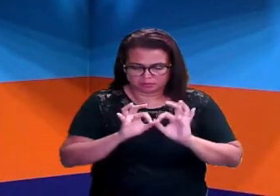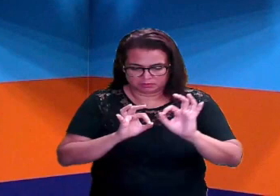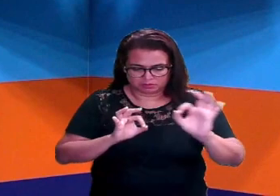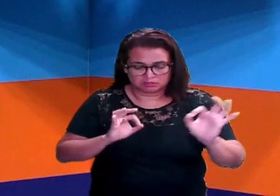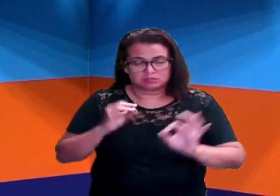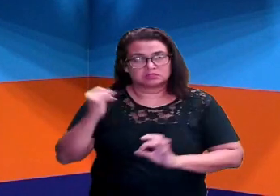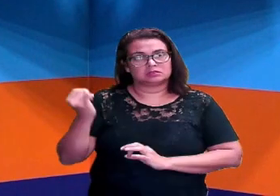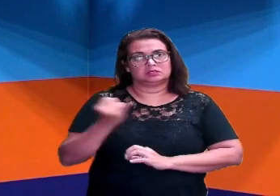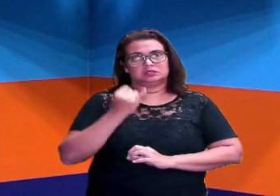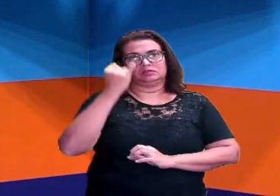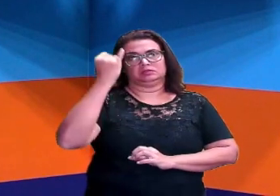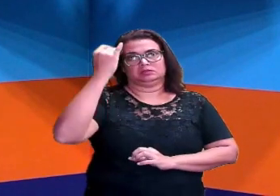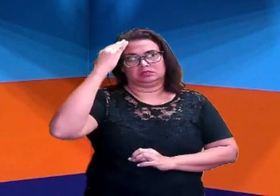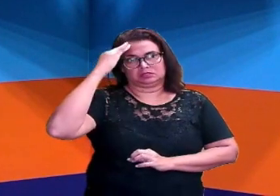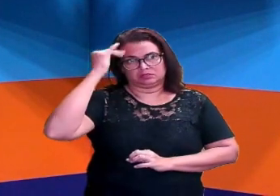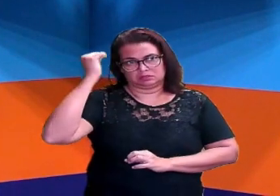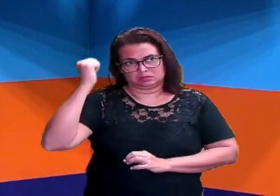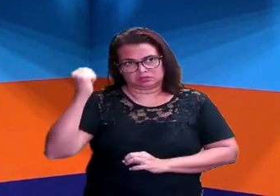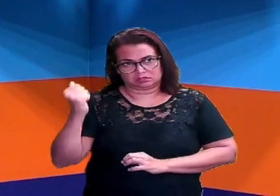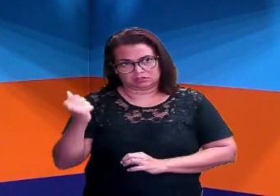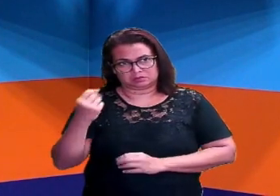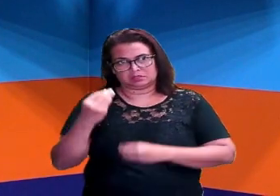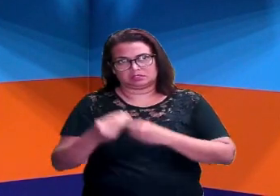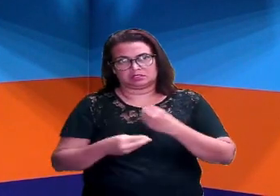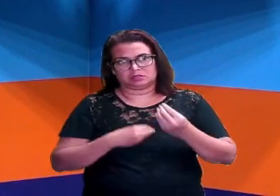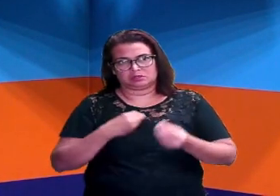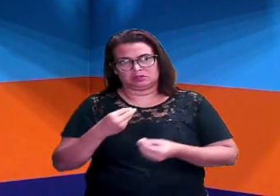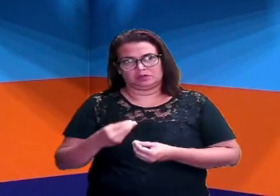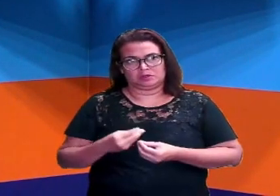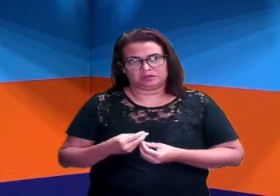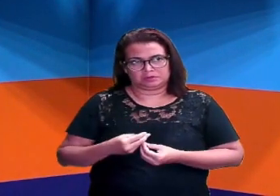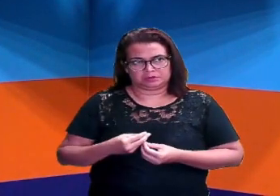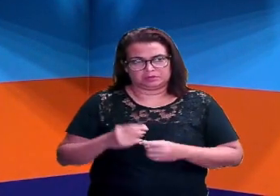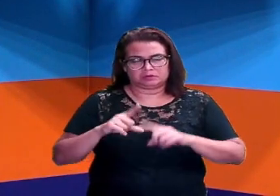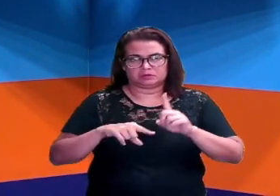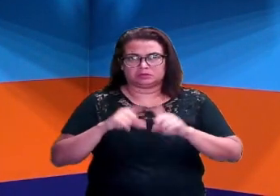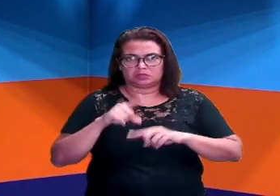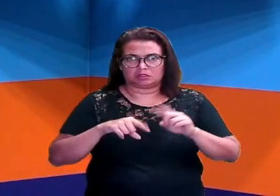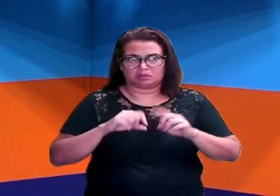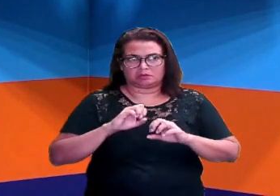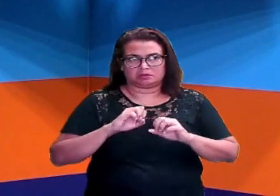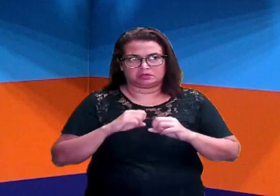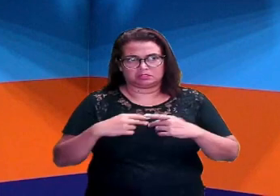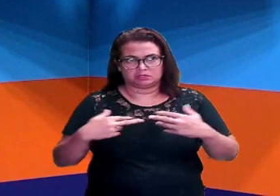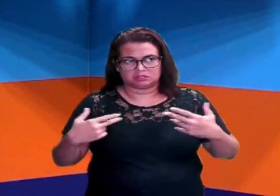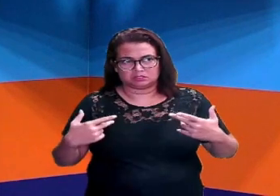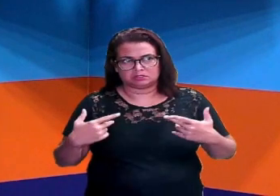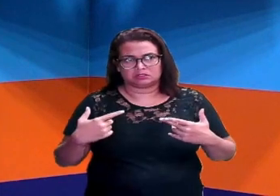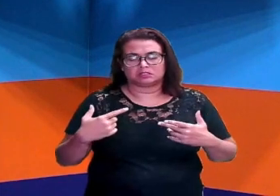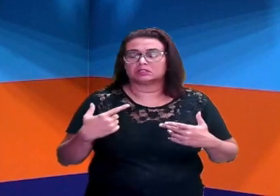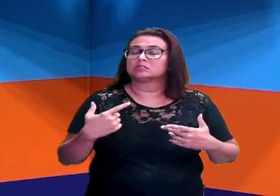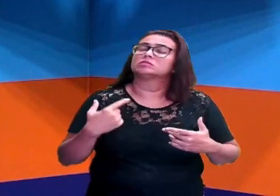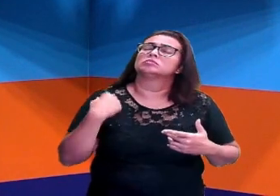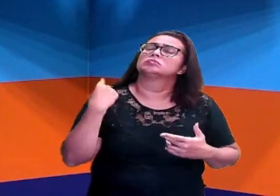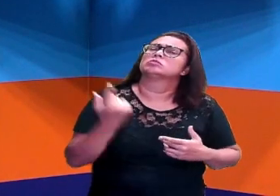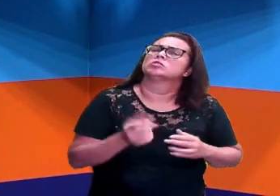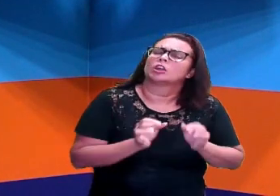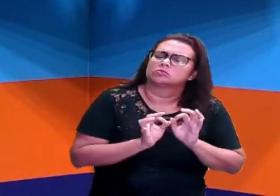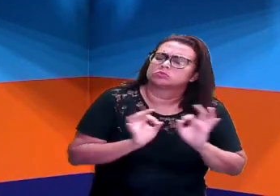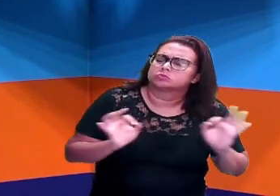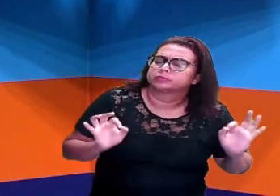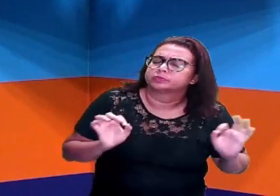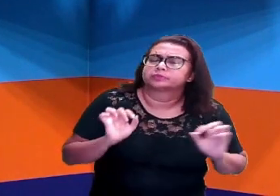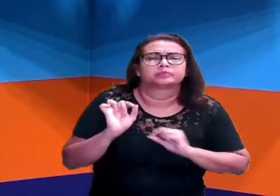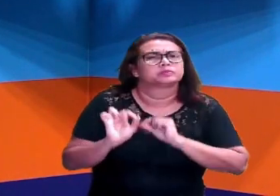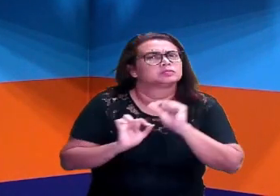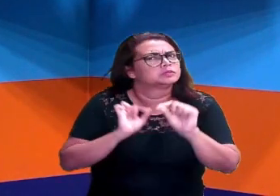analise a identificação da grandeza de um objeto ou fenômeno a ser medido. O que vamos medir, tá?